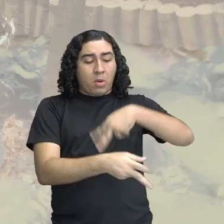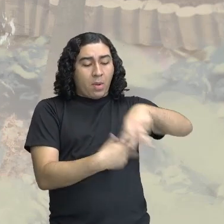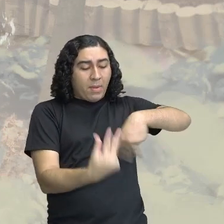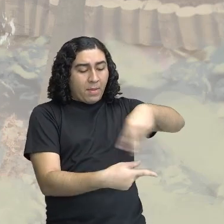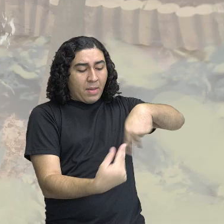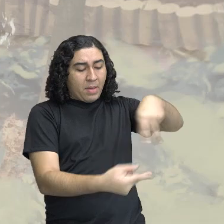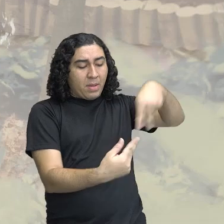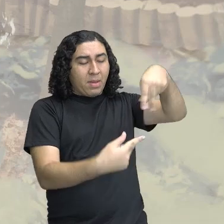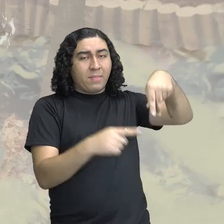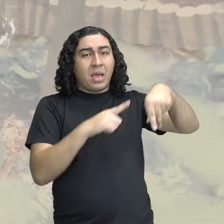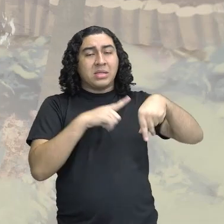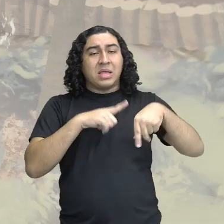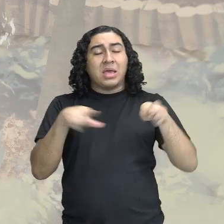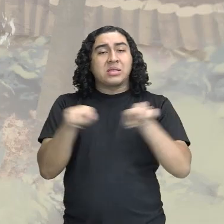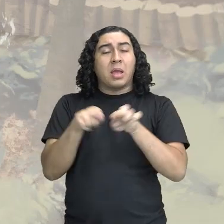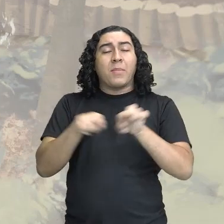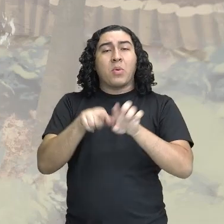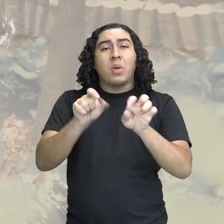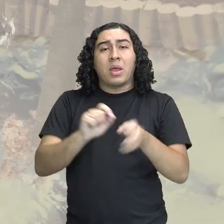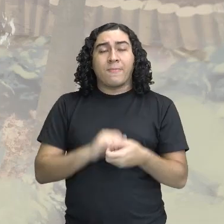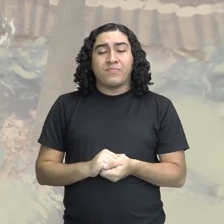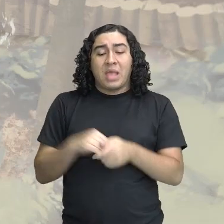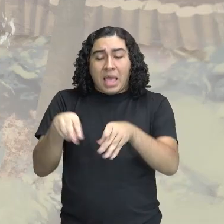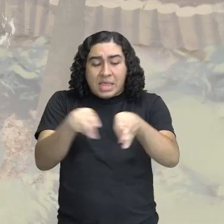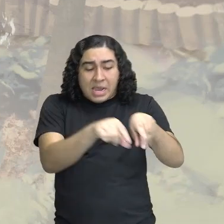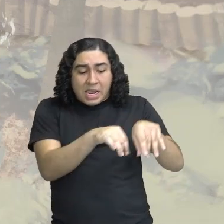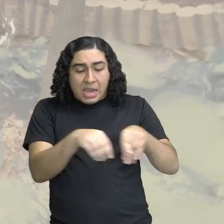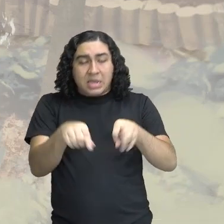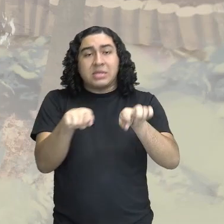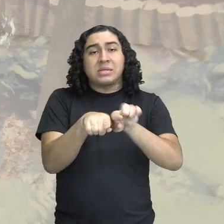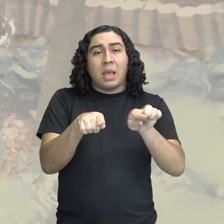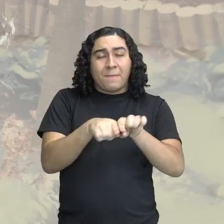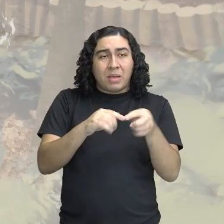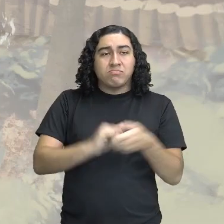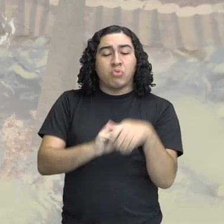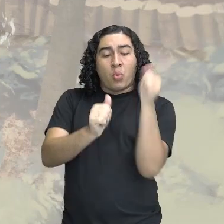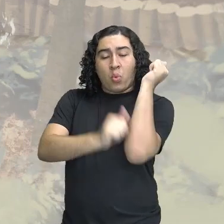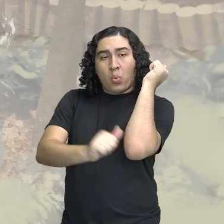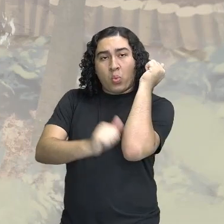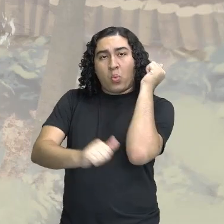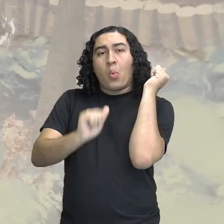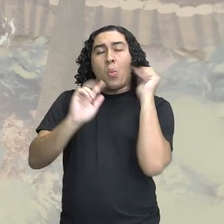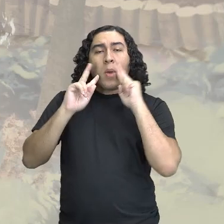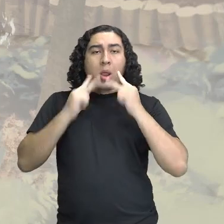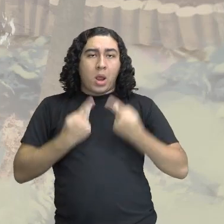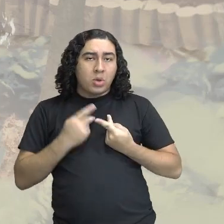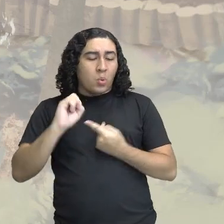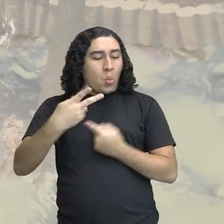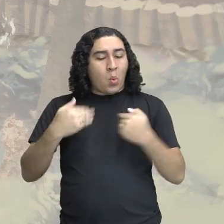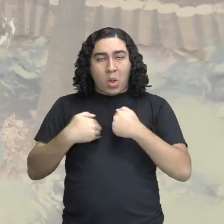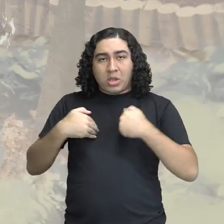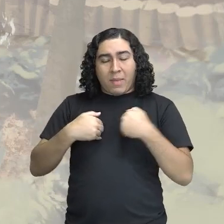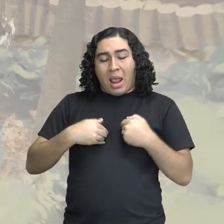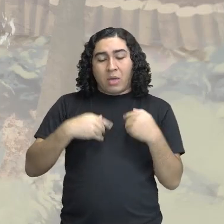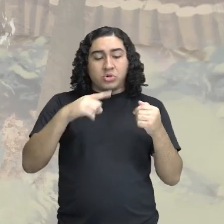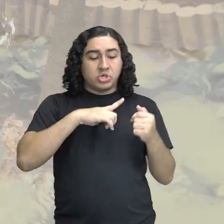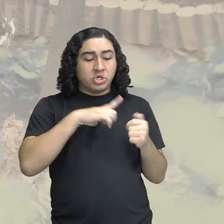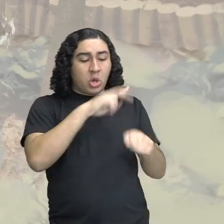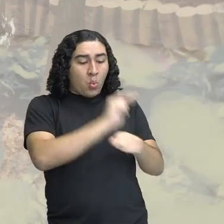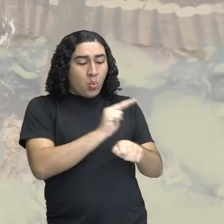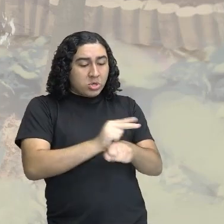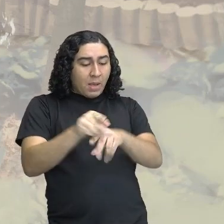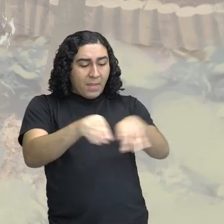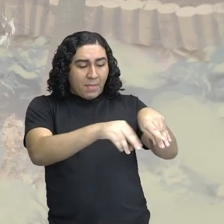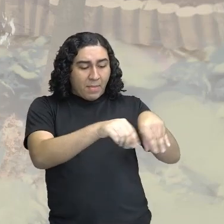colocavam areia, adubavam com excrementos, inclusive excrementos humanos. Então, olha como eles utilizam de tudo, né? Todo o